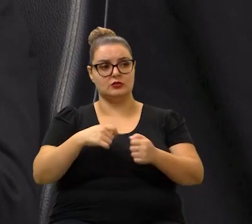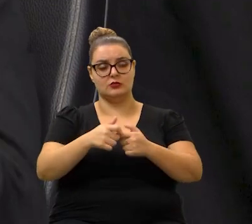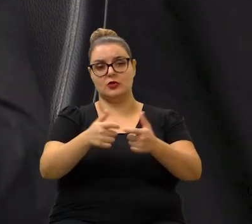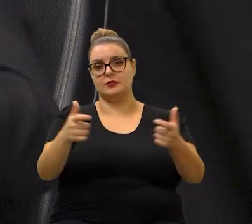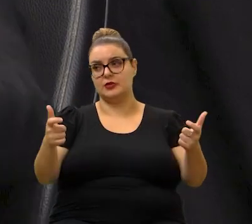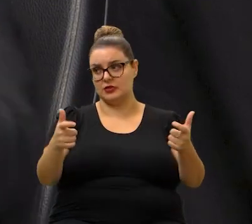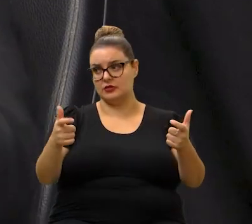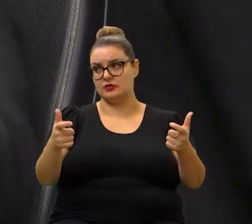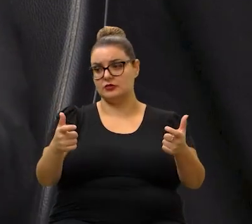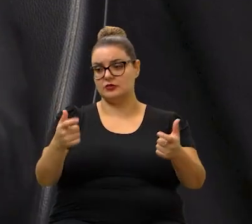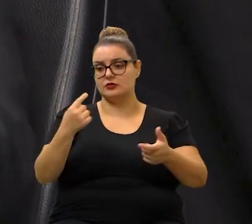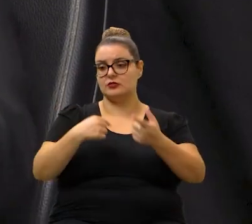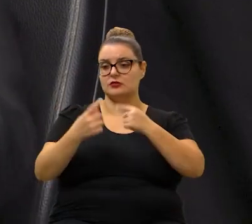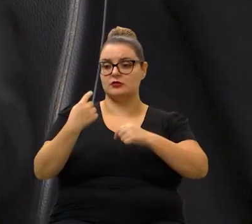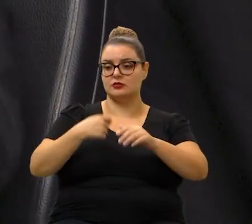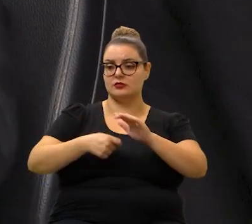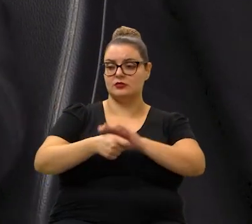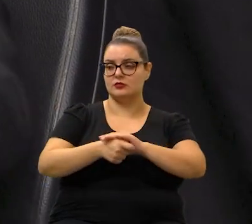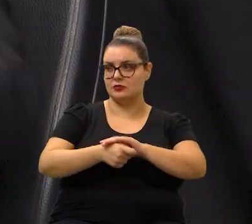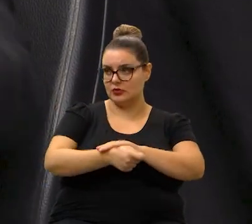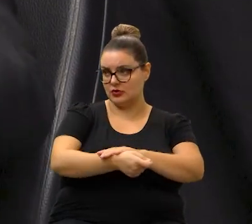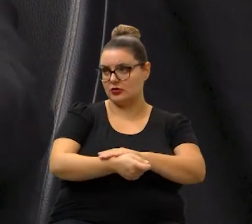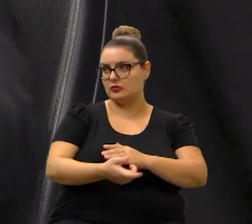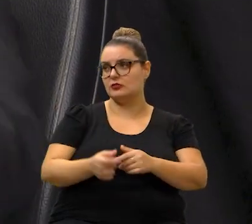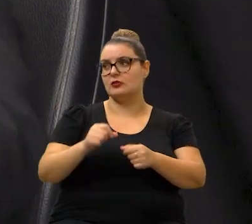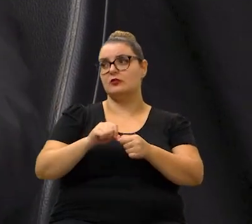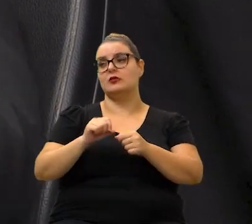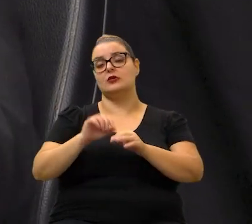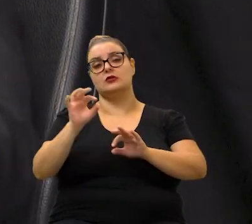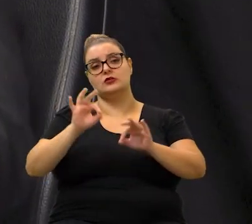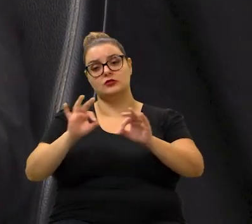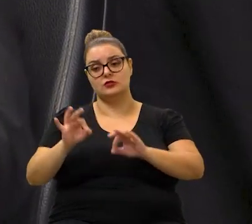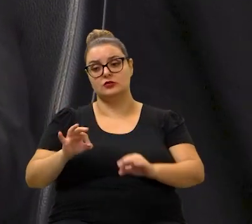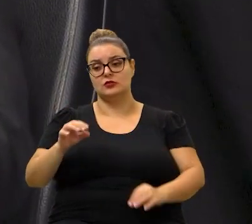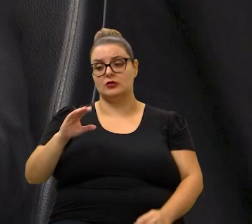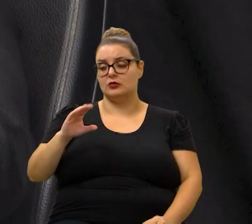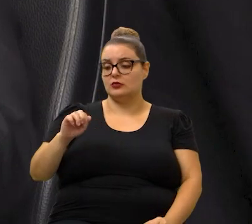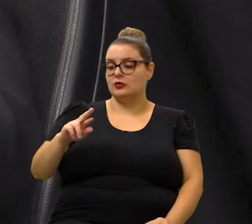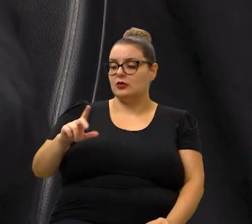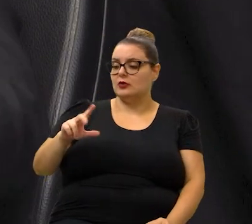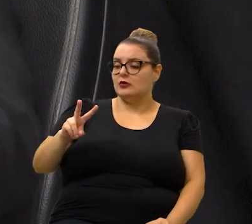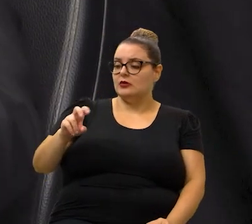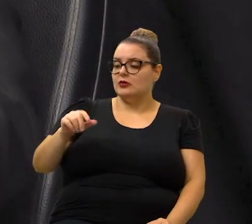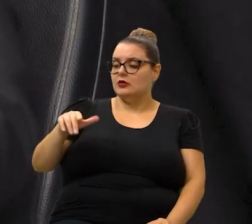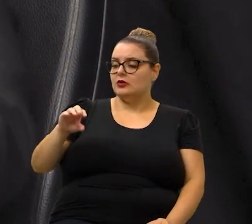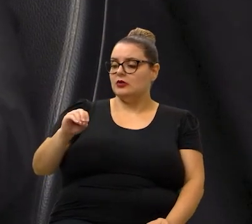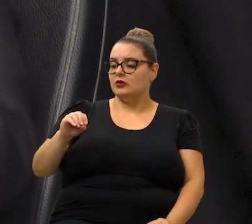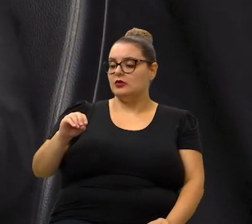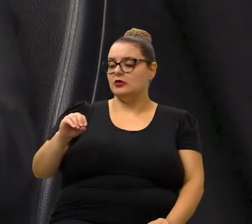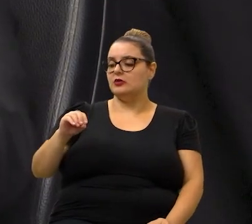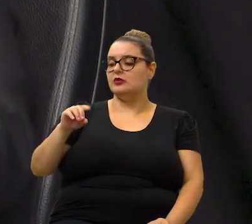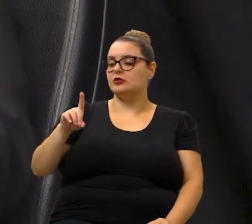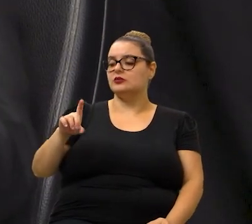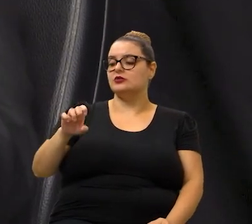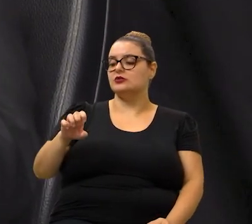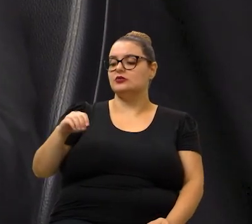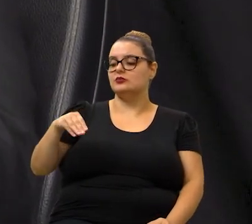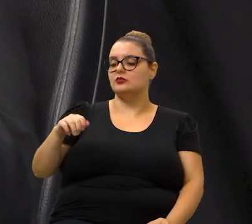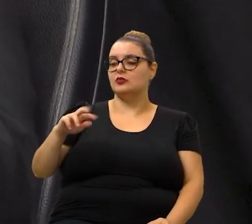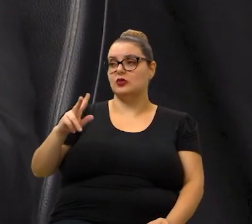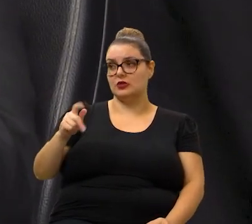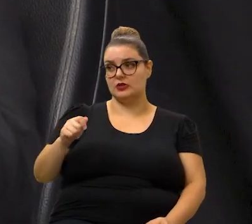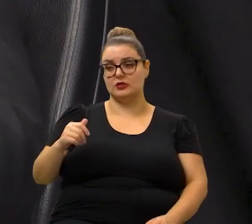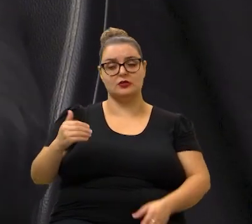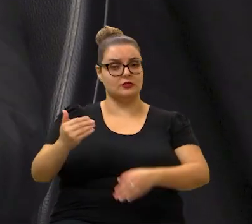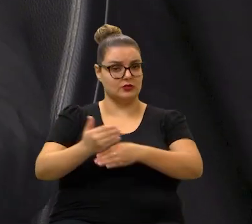tá destinei então tá sendo feito o projeto lá no Carvalho de Moura e em breve começará a